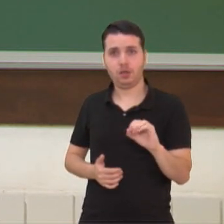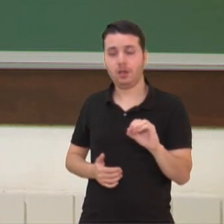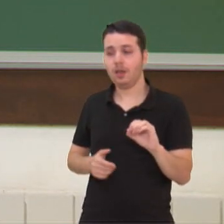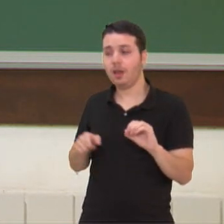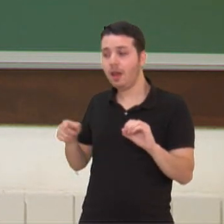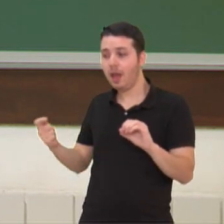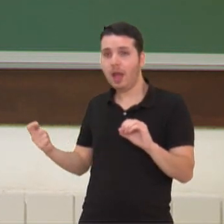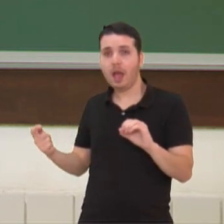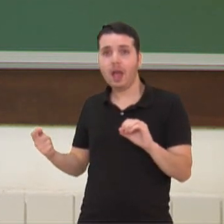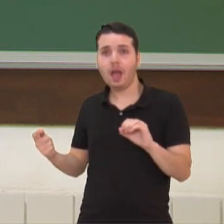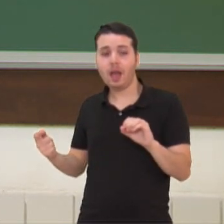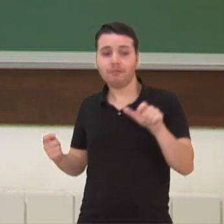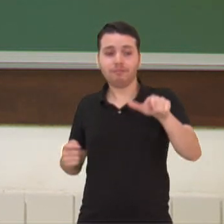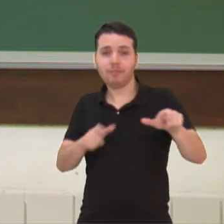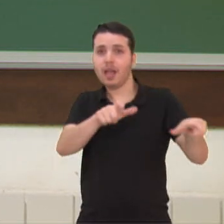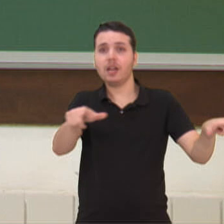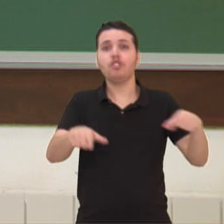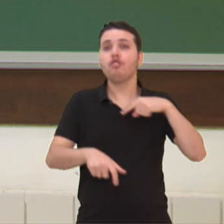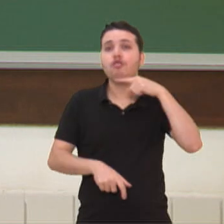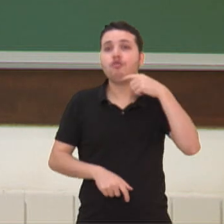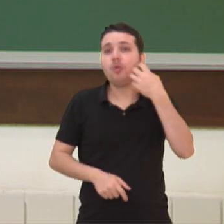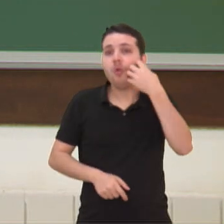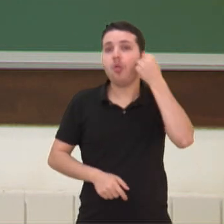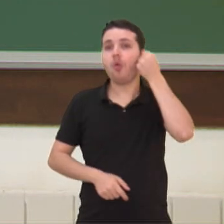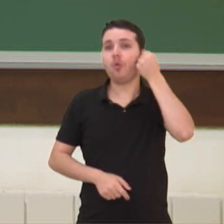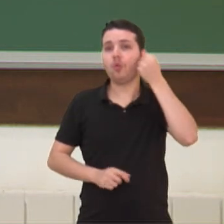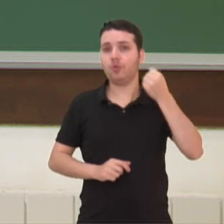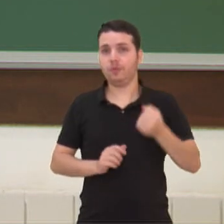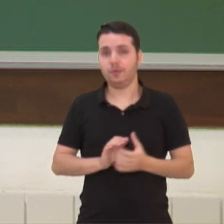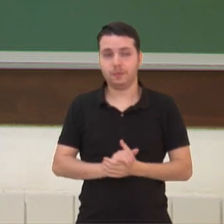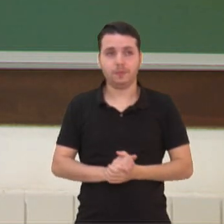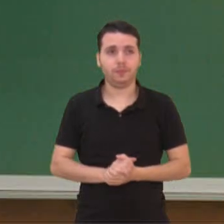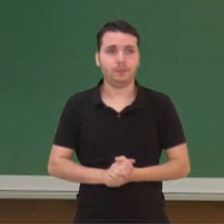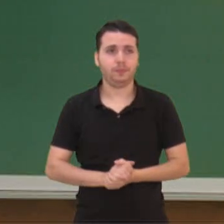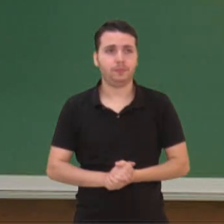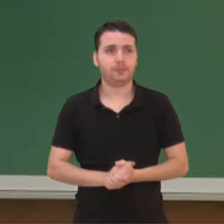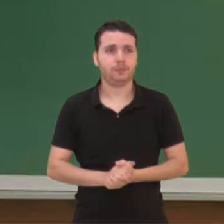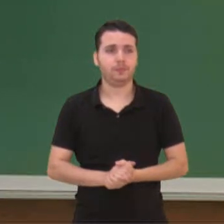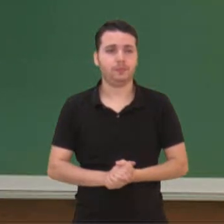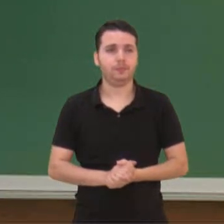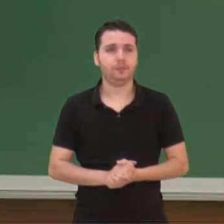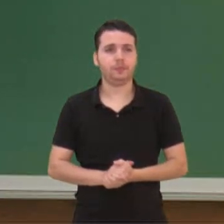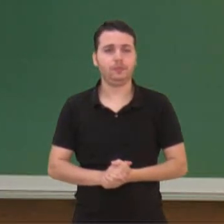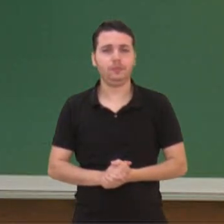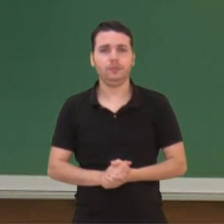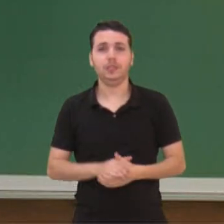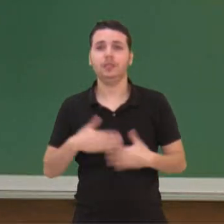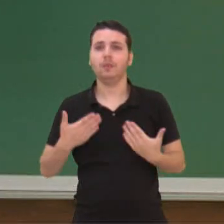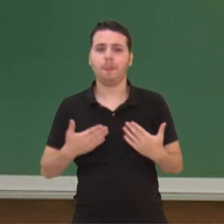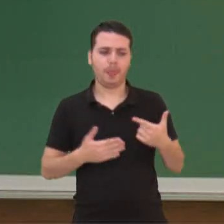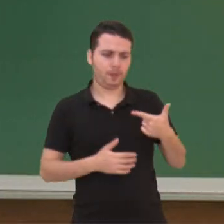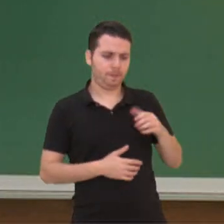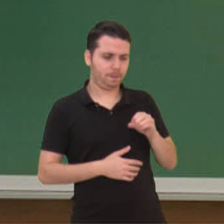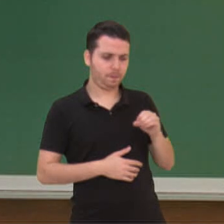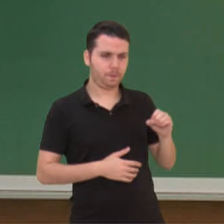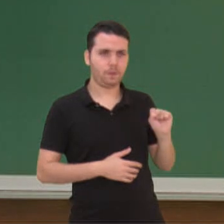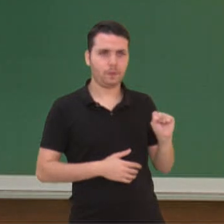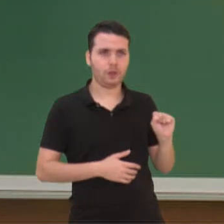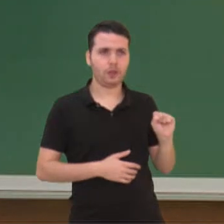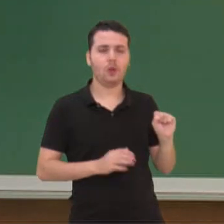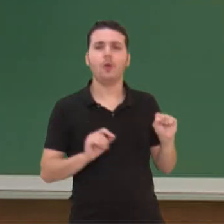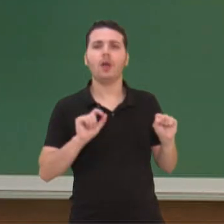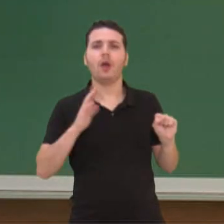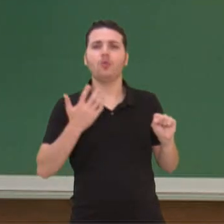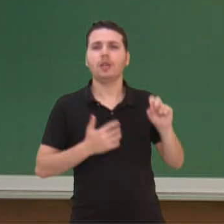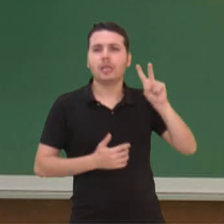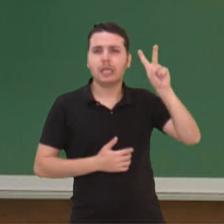não tiveram o lucro que pretendiam ter. E aí, tivemos então a segunda-feira